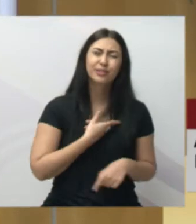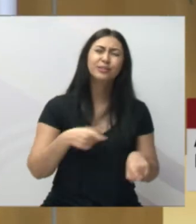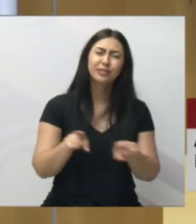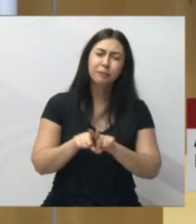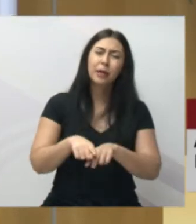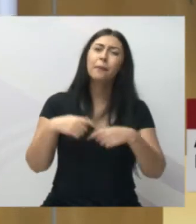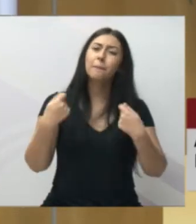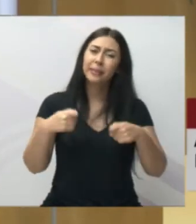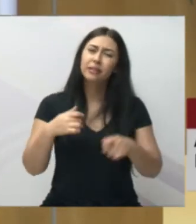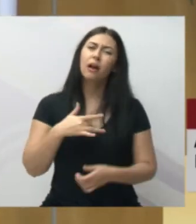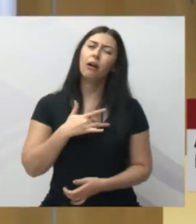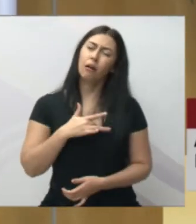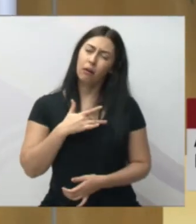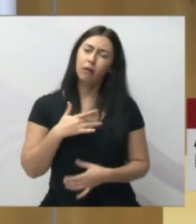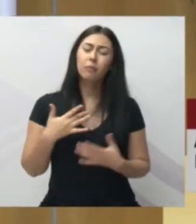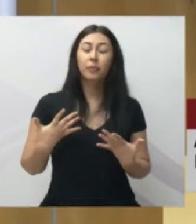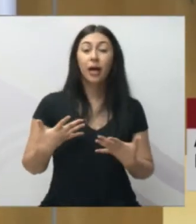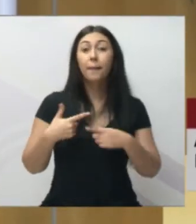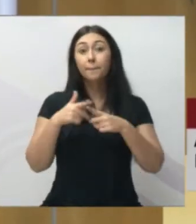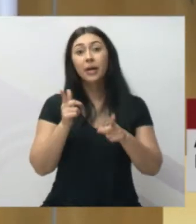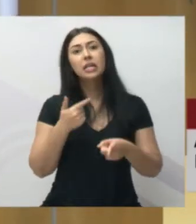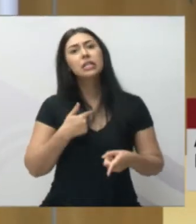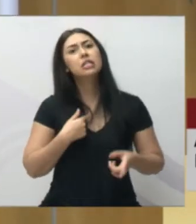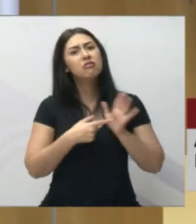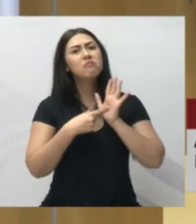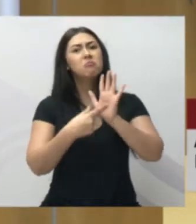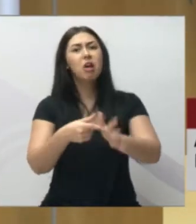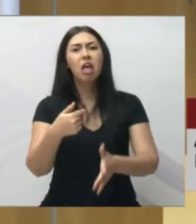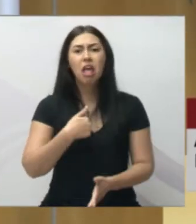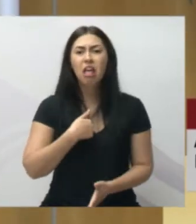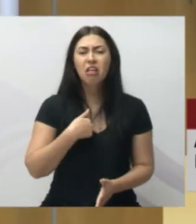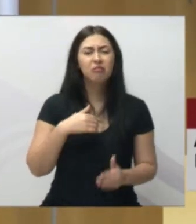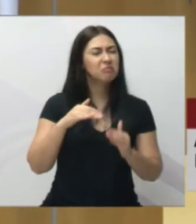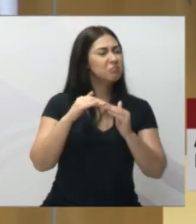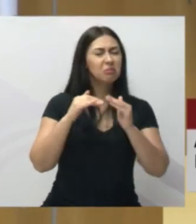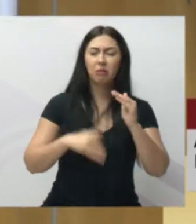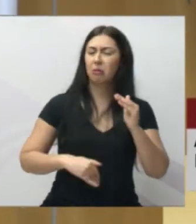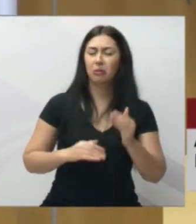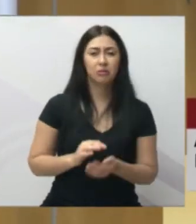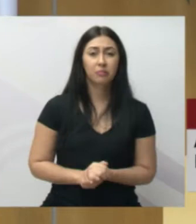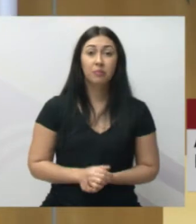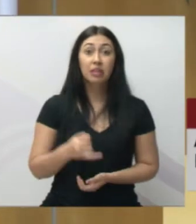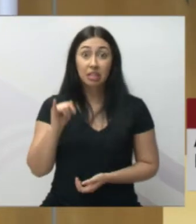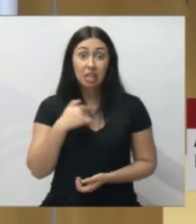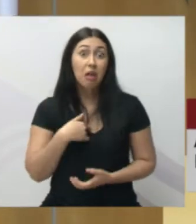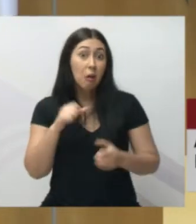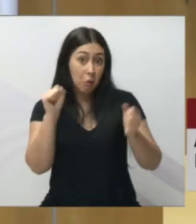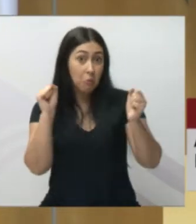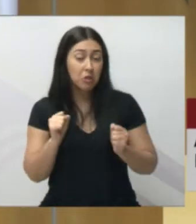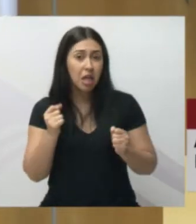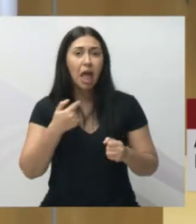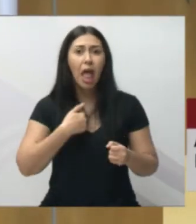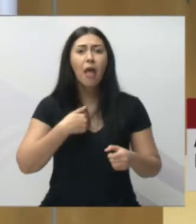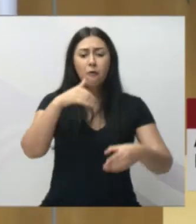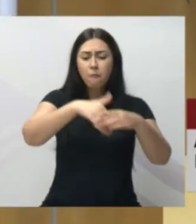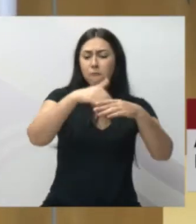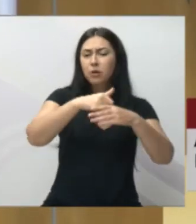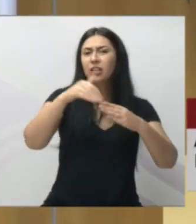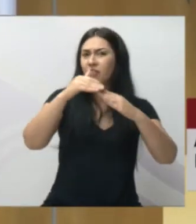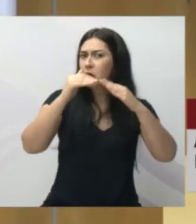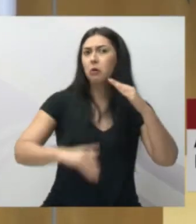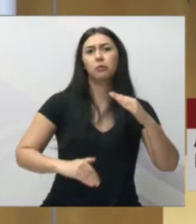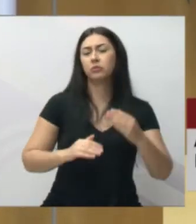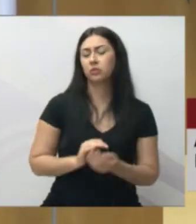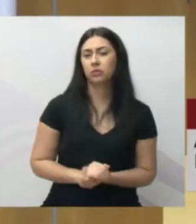ser solidários nessa hora. Mas fica aqui meu protesto, minha indignação, que se eu pudesse, eu diria que sou contra esse projeto,